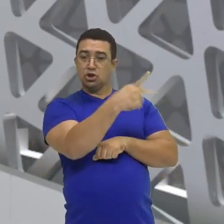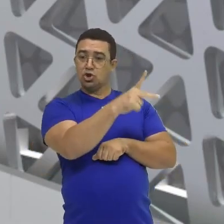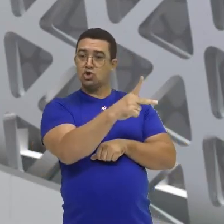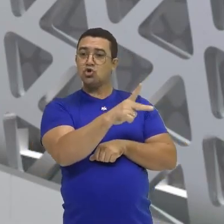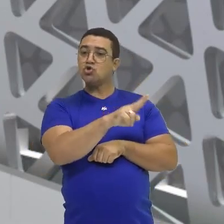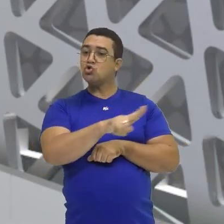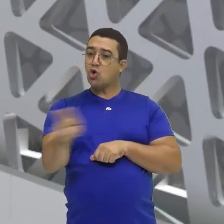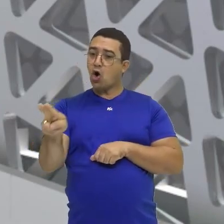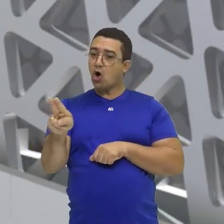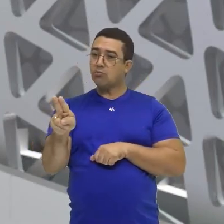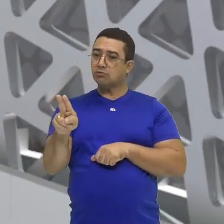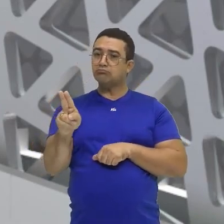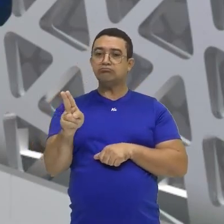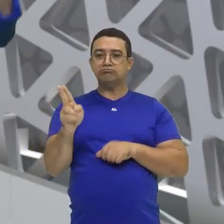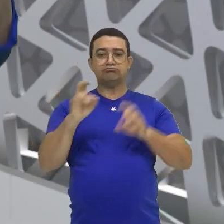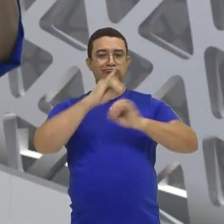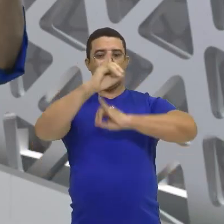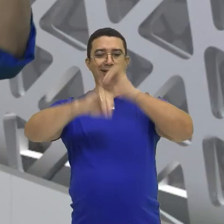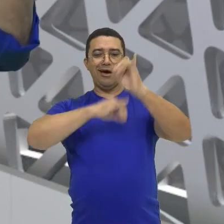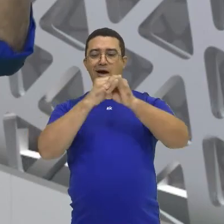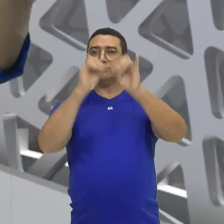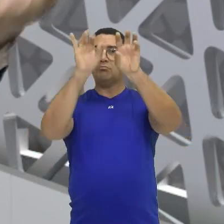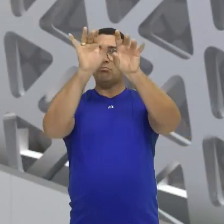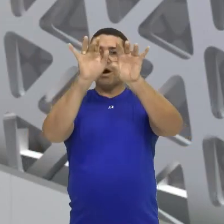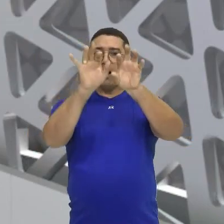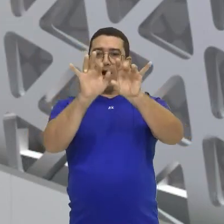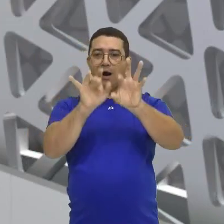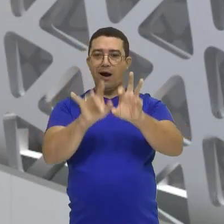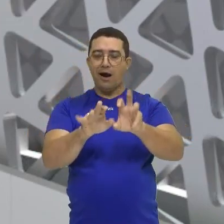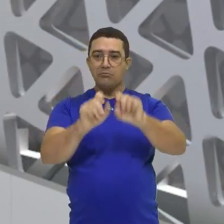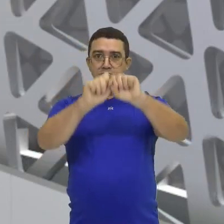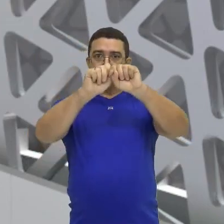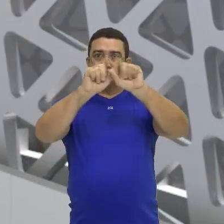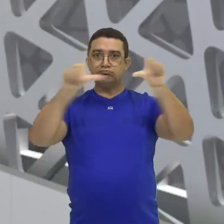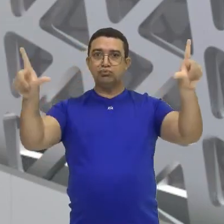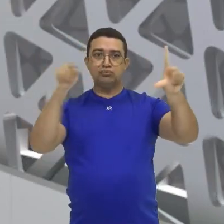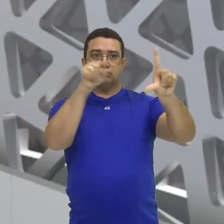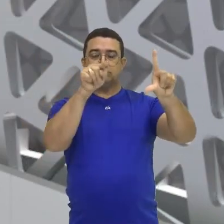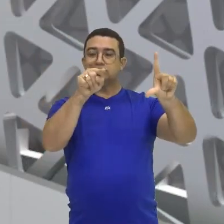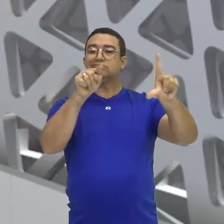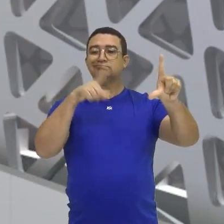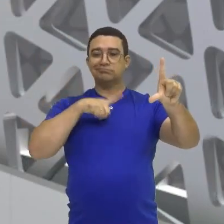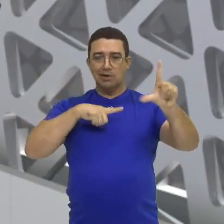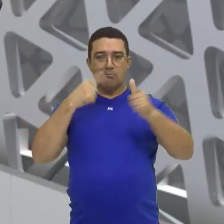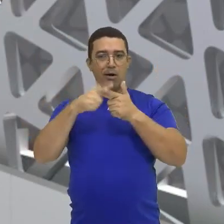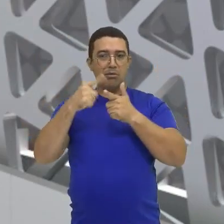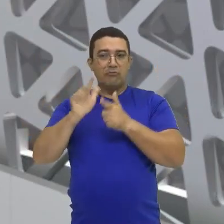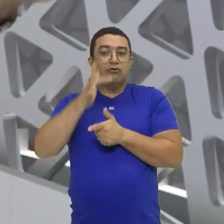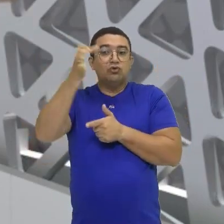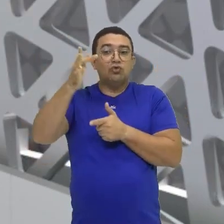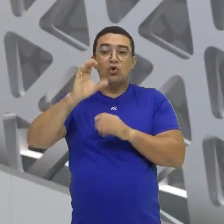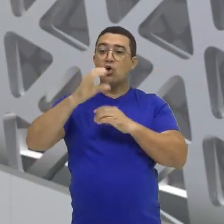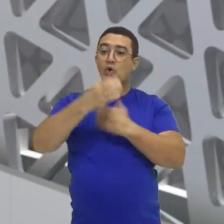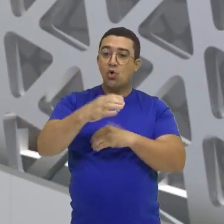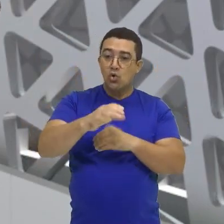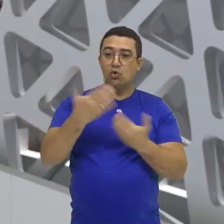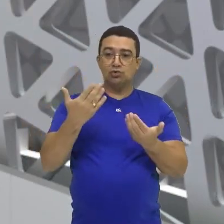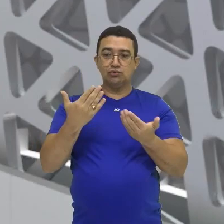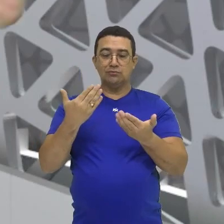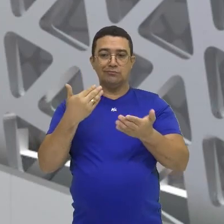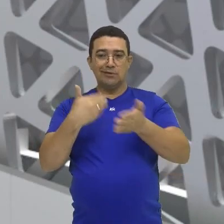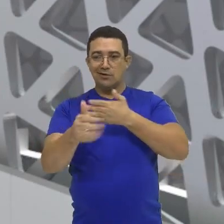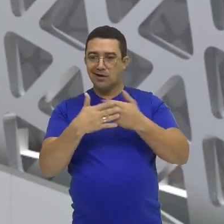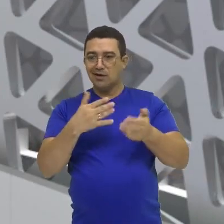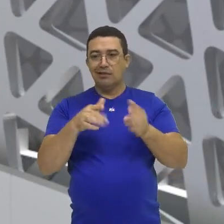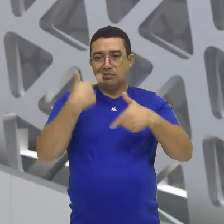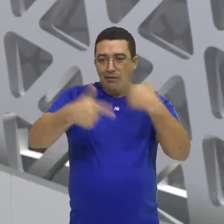num cadastro. Você terá problemas futuramente em concursos públicos, em alguma coisa. Preste atenção.